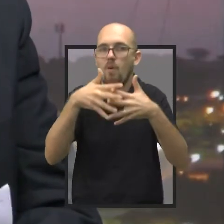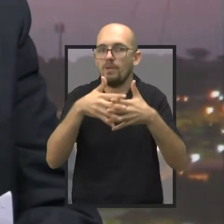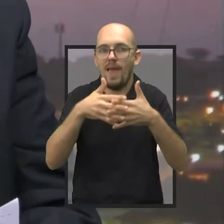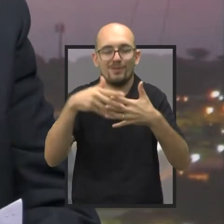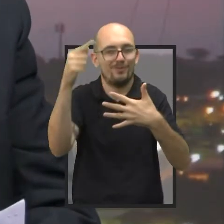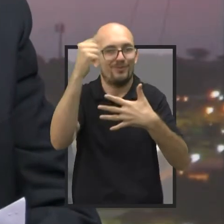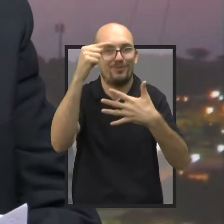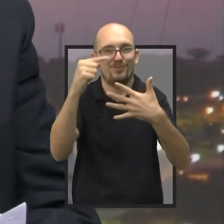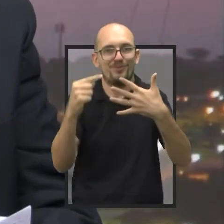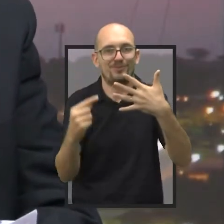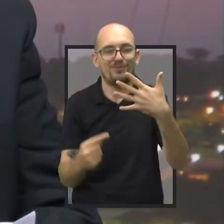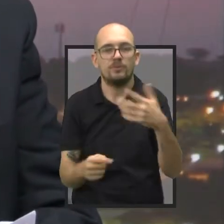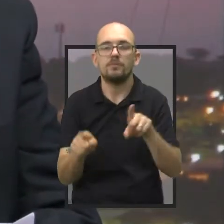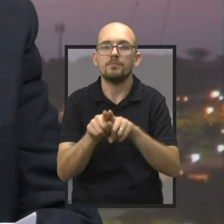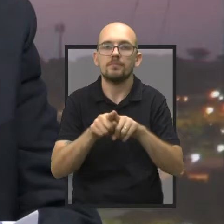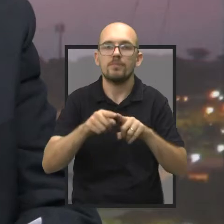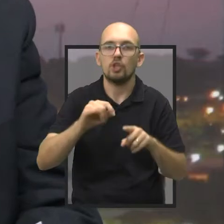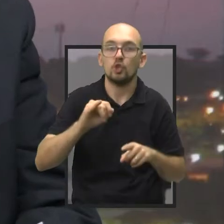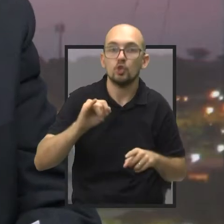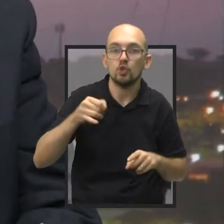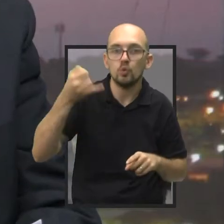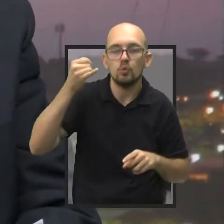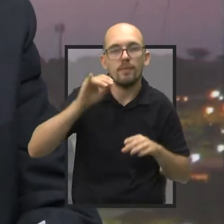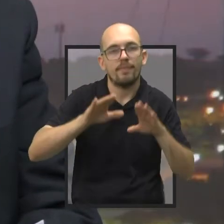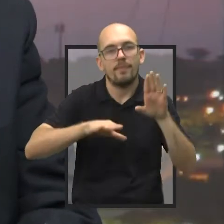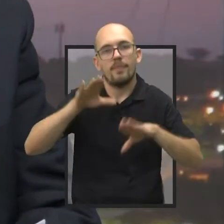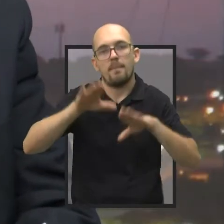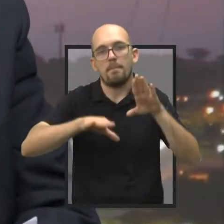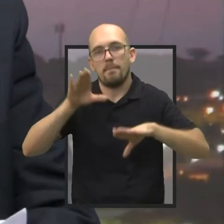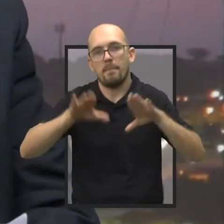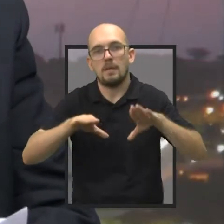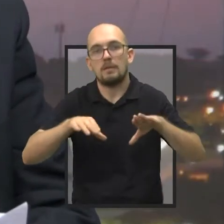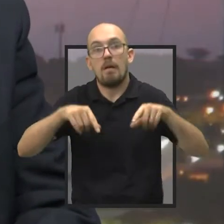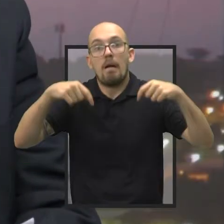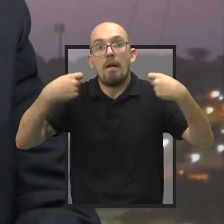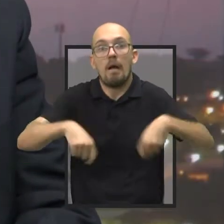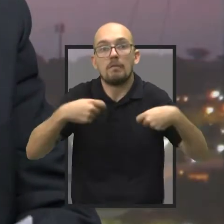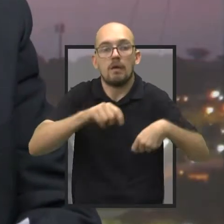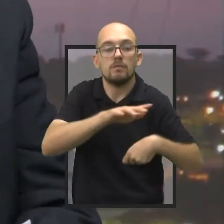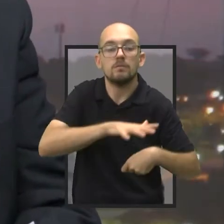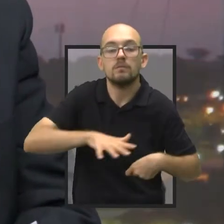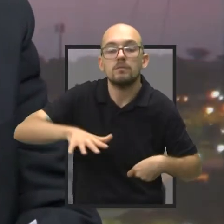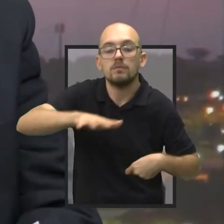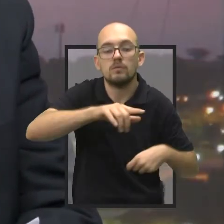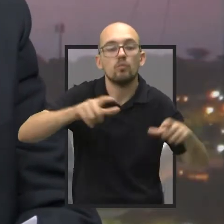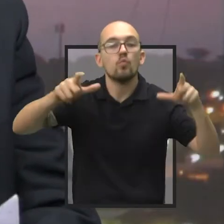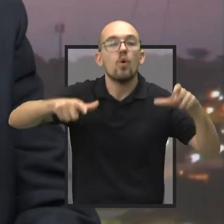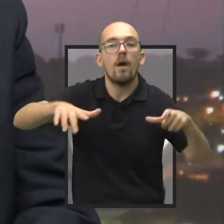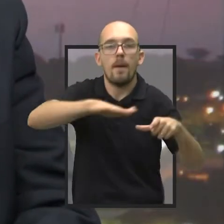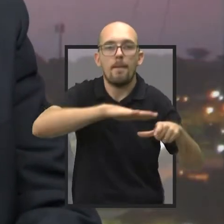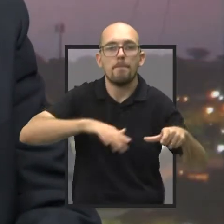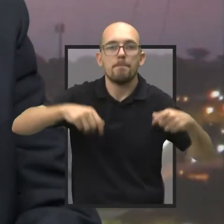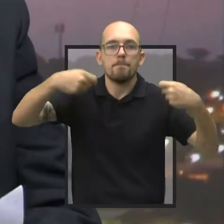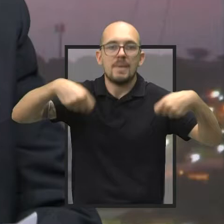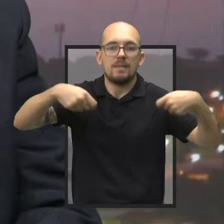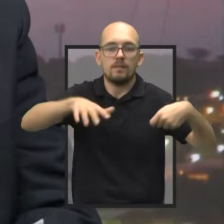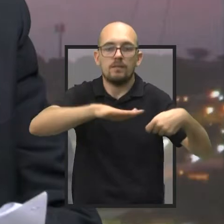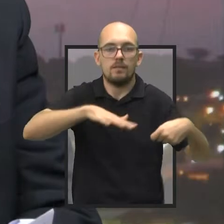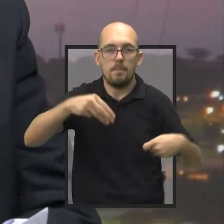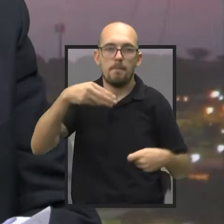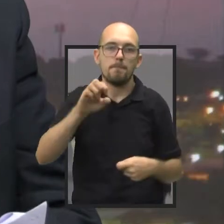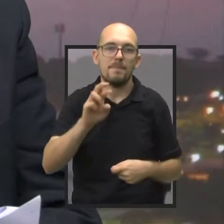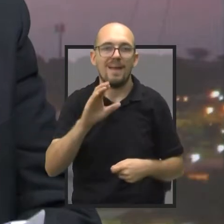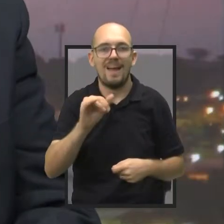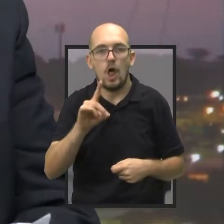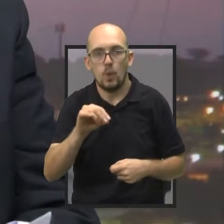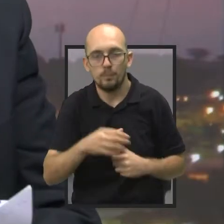a taxa de juros, ela varia de acordo com essa necessidade desse mercado. Outra necessidade também da taxa